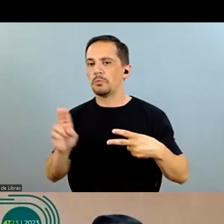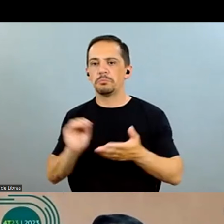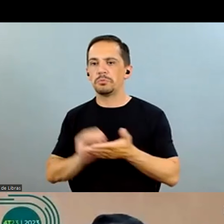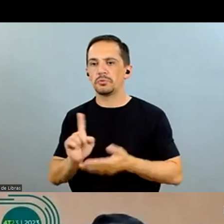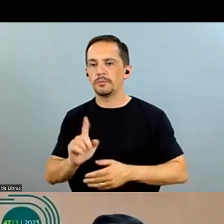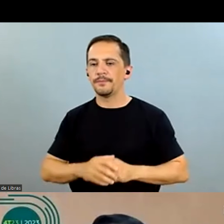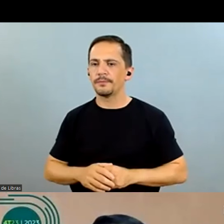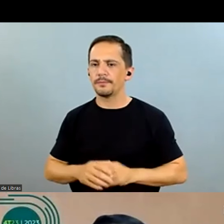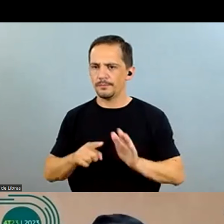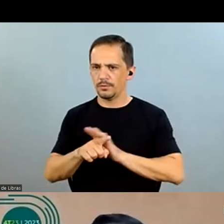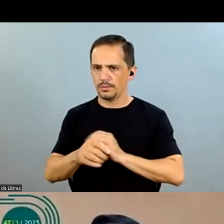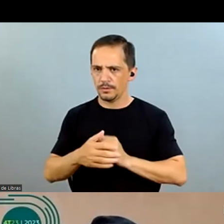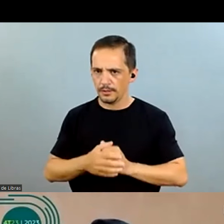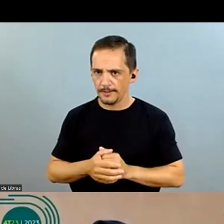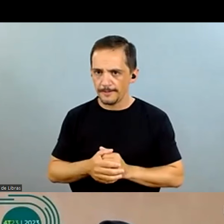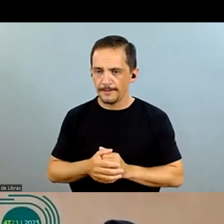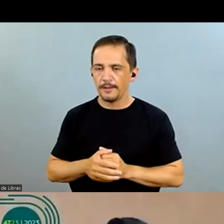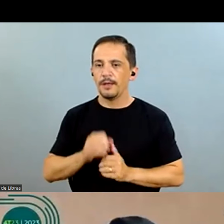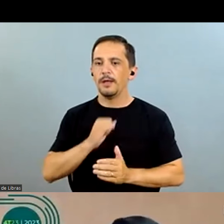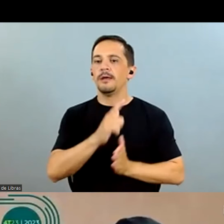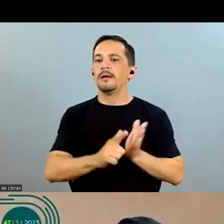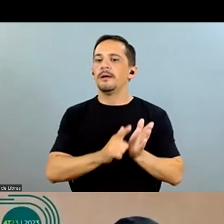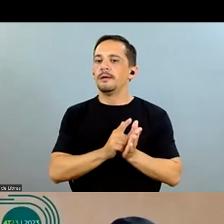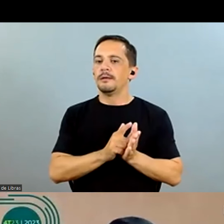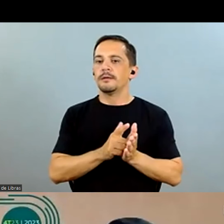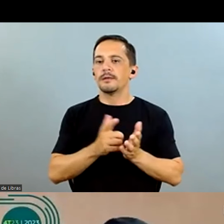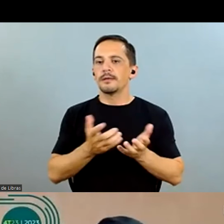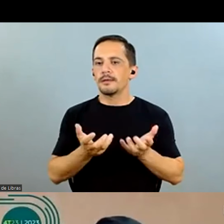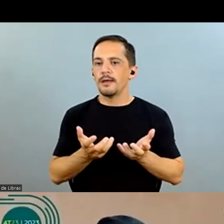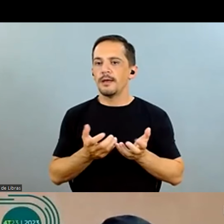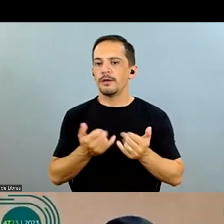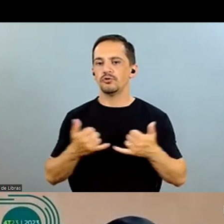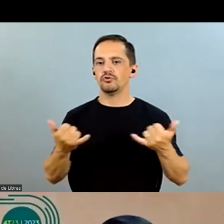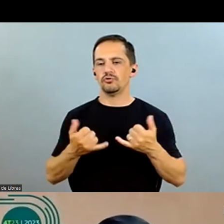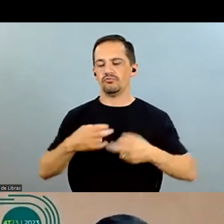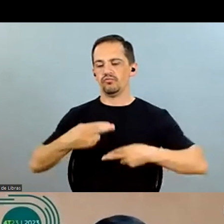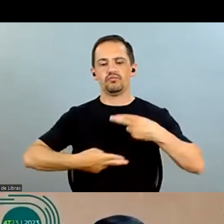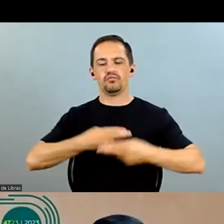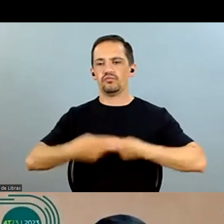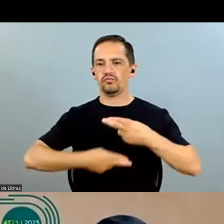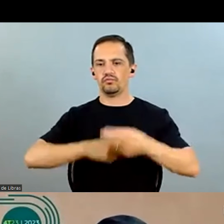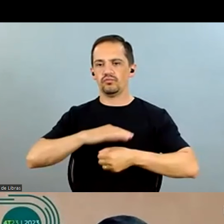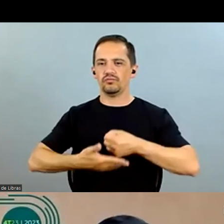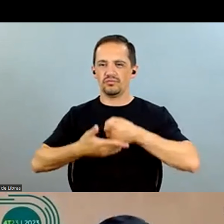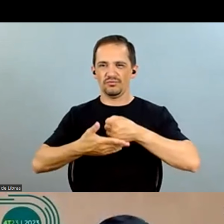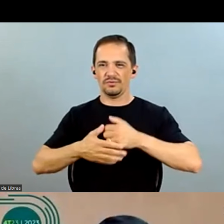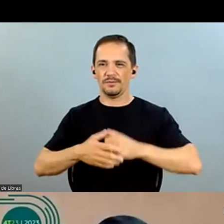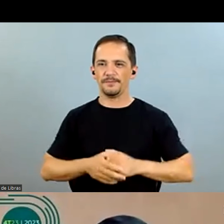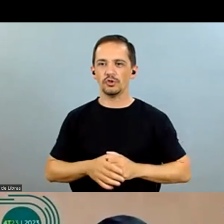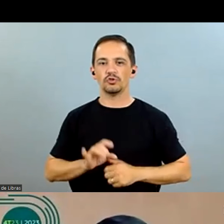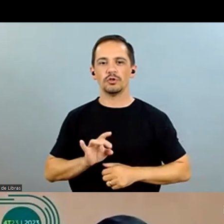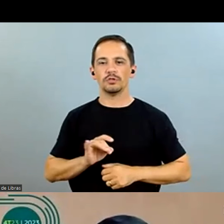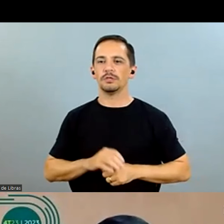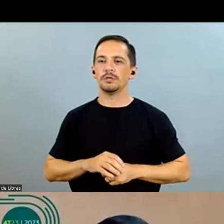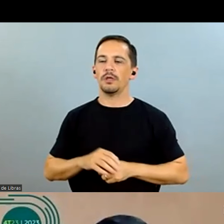@an.cardoso tem um compromisso em ser autossuficiente em geração de energia renovável eh já observamos algumas empresas do setor sobretudo exterior em